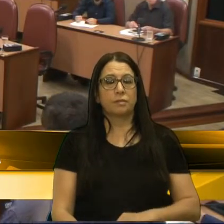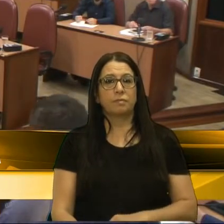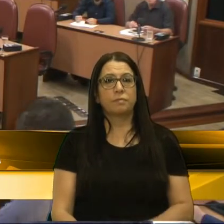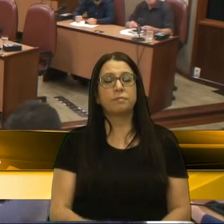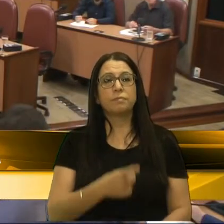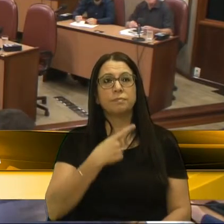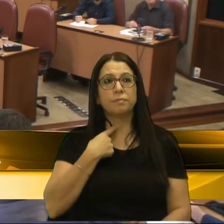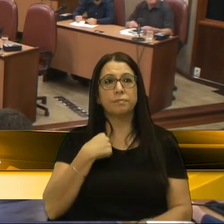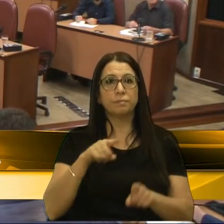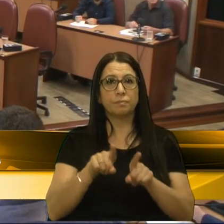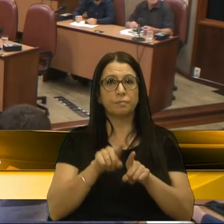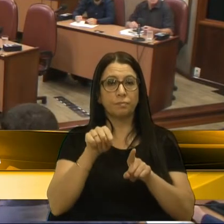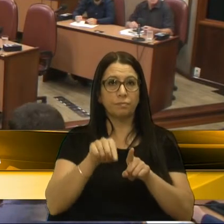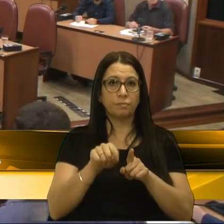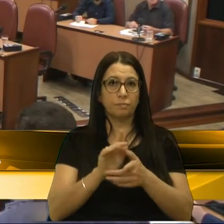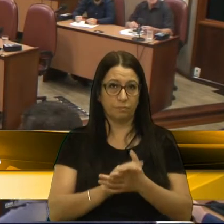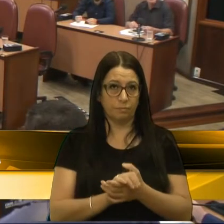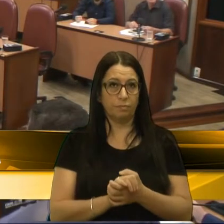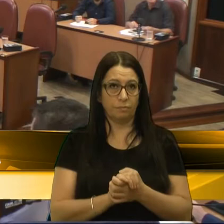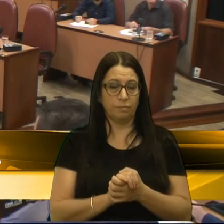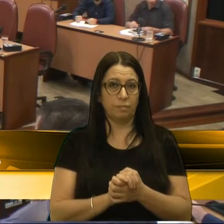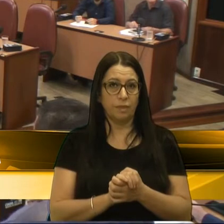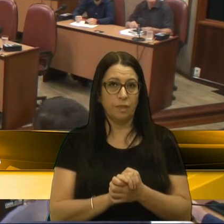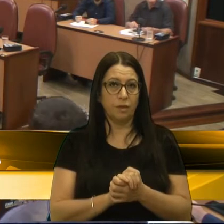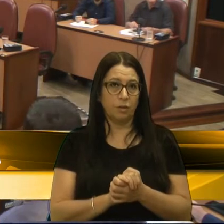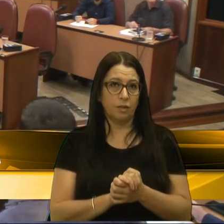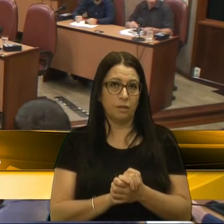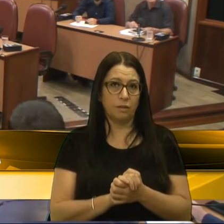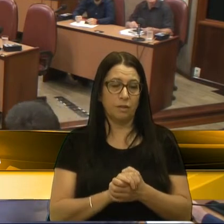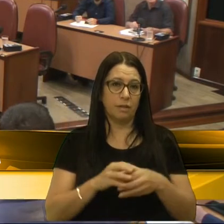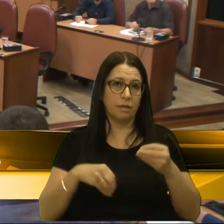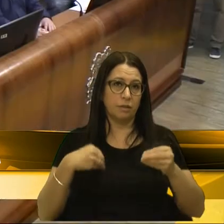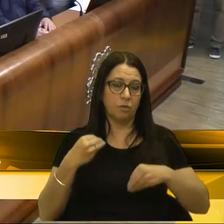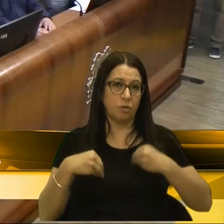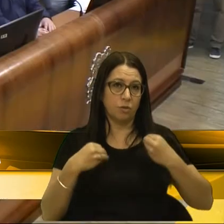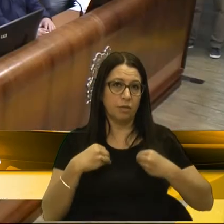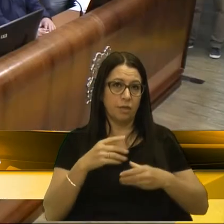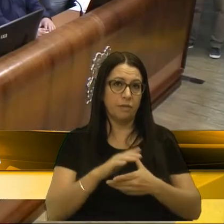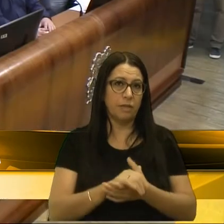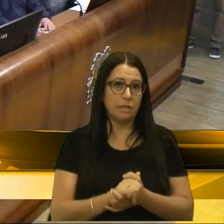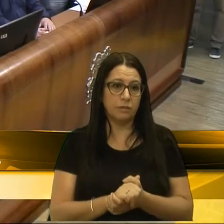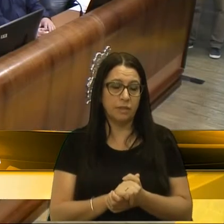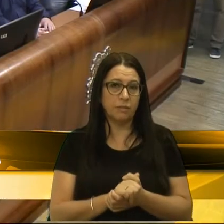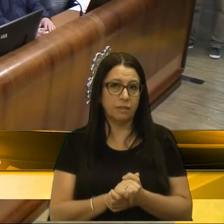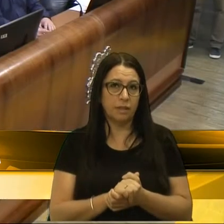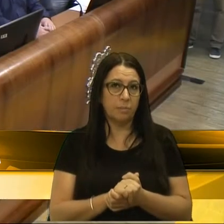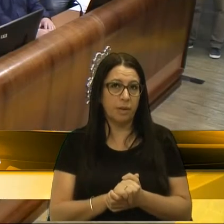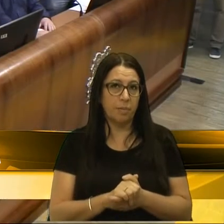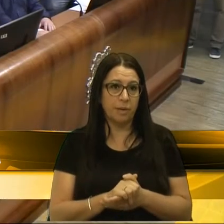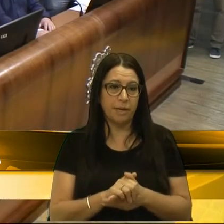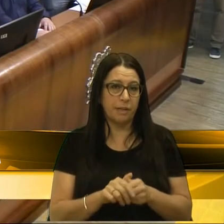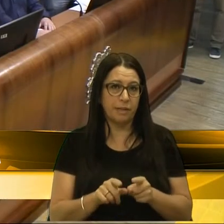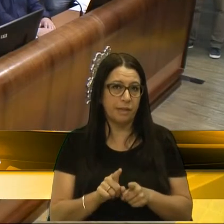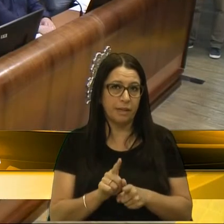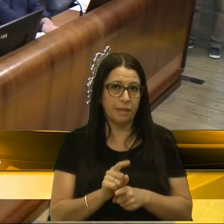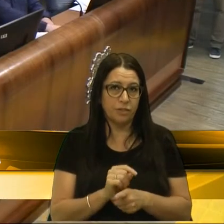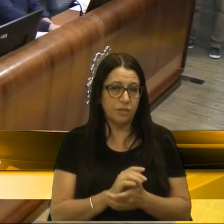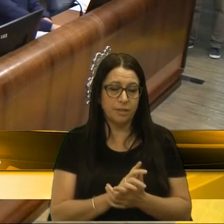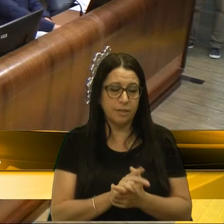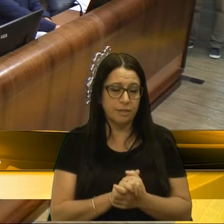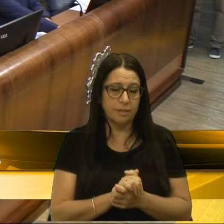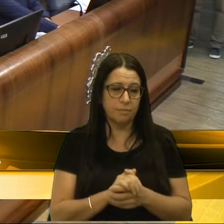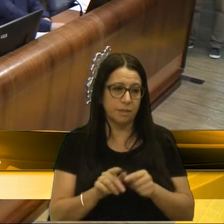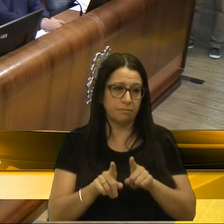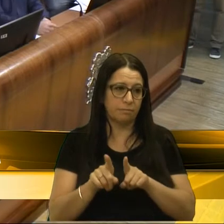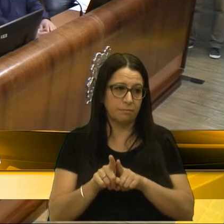Gostaria aqui também de prezar nossos sentimentos ao falecimento da Marilce Piccoli